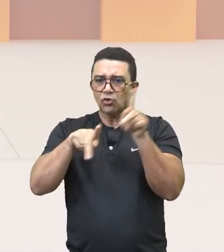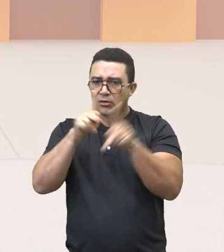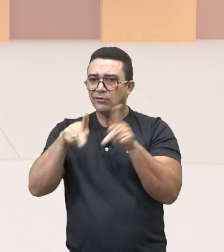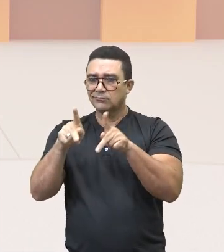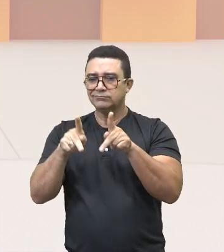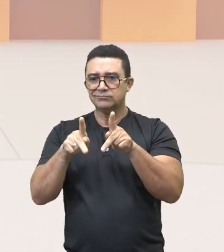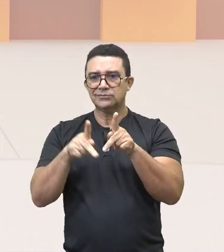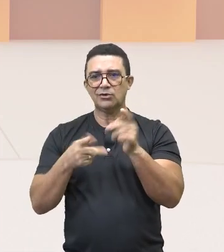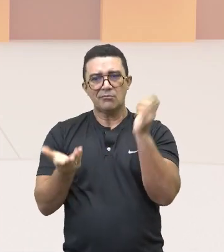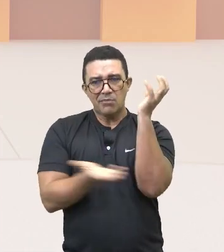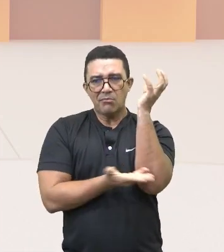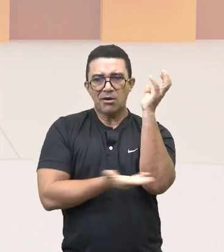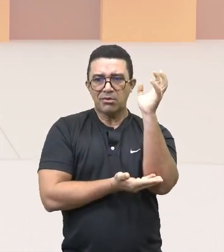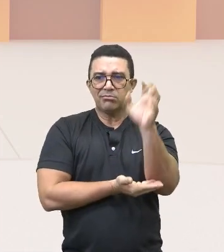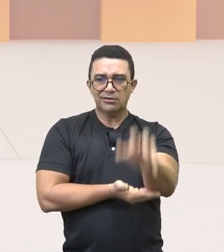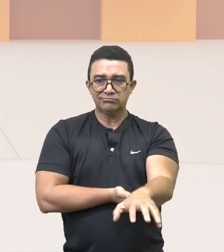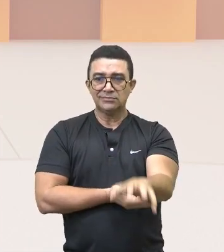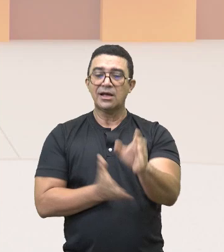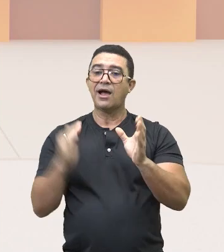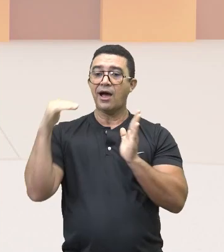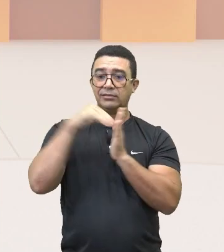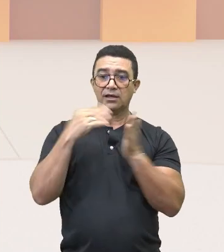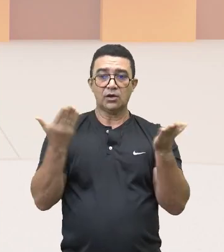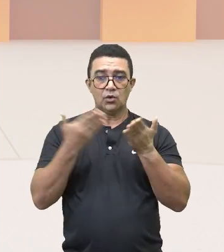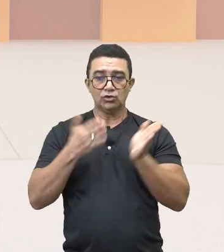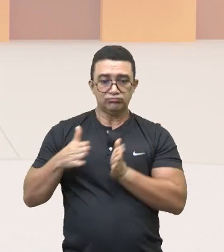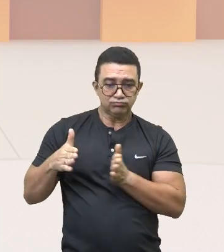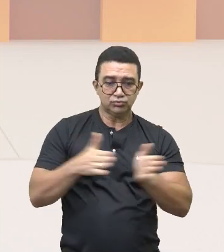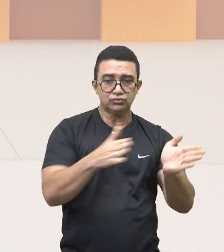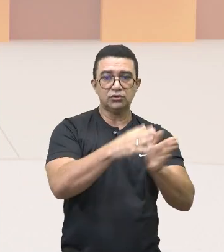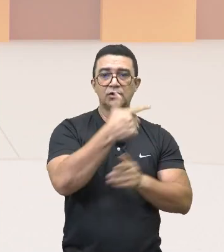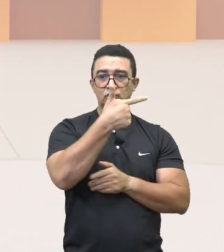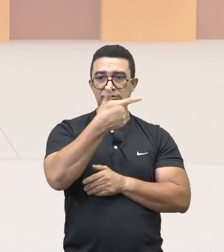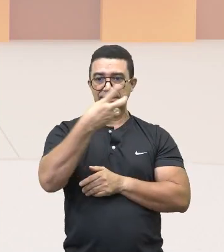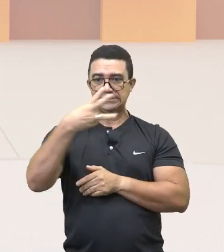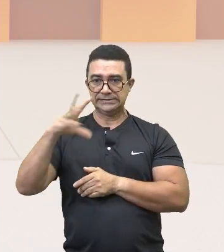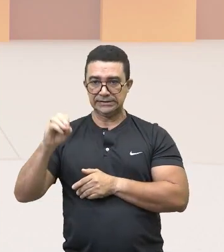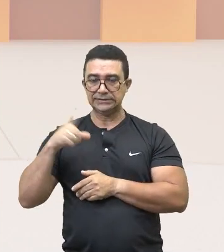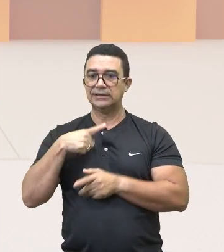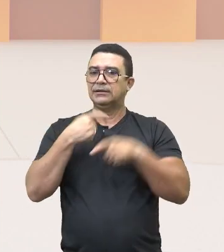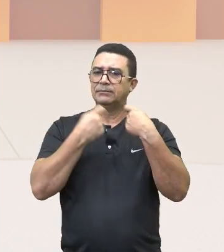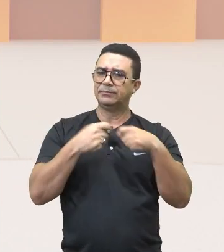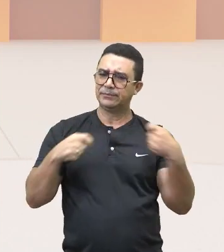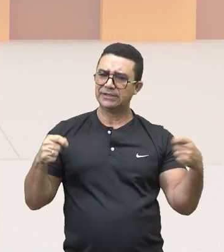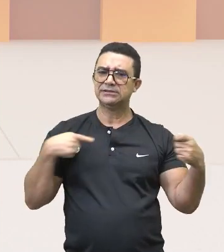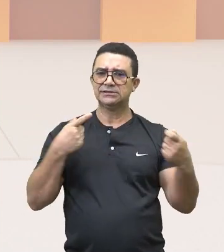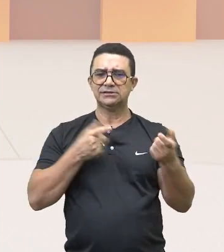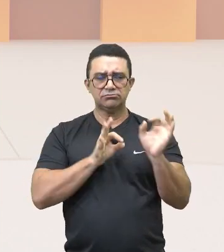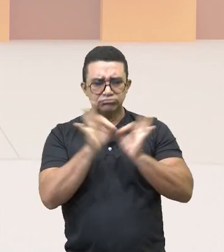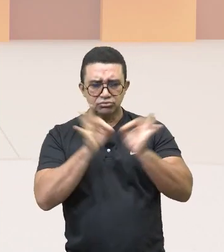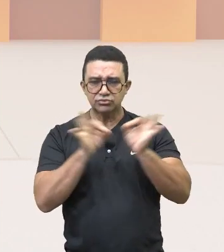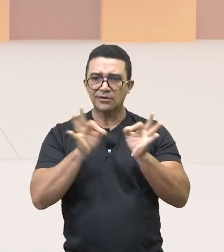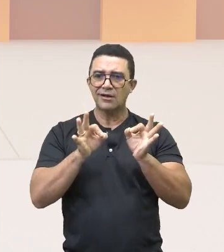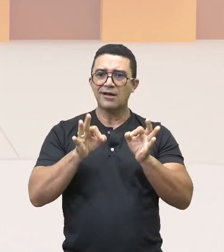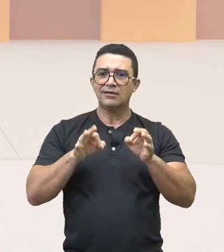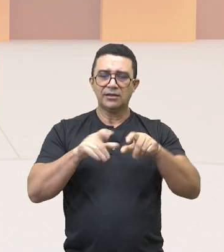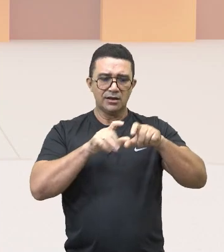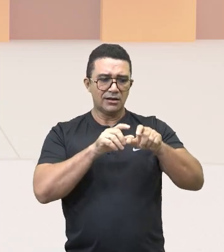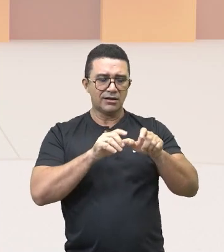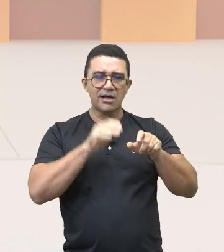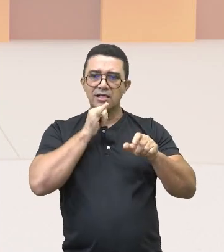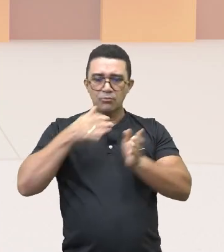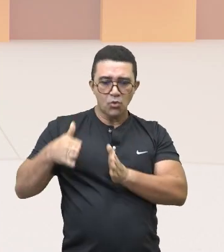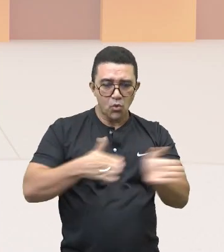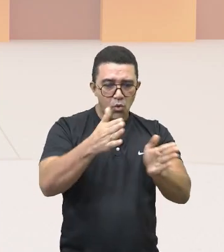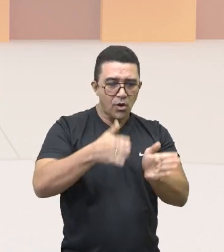foi desmatado. E até hoje a Transamazônica, pessoal, ela ainda precisa de reparos. Tem áreas da Transamazônica que não é asfaltada até hoje.